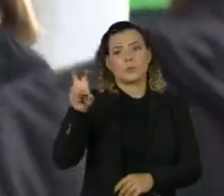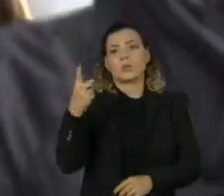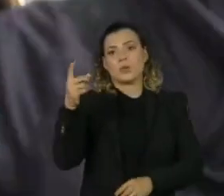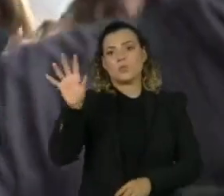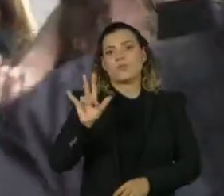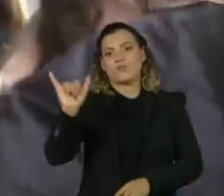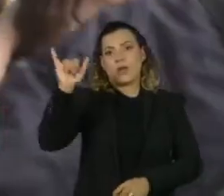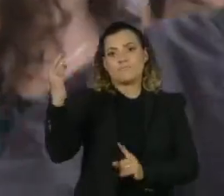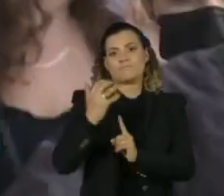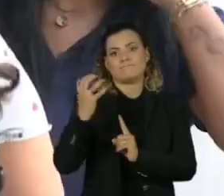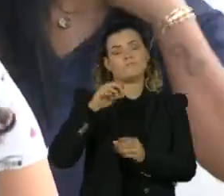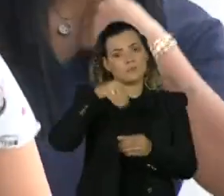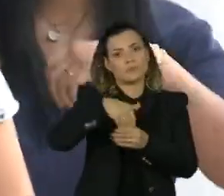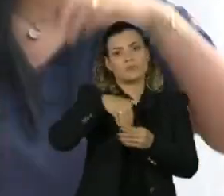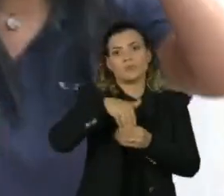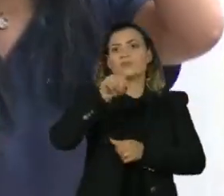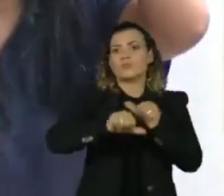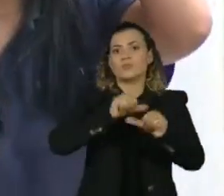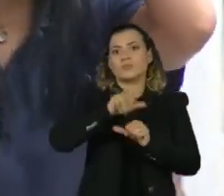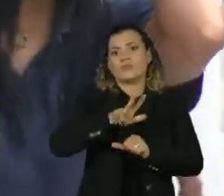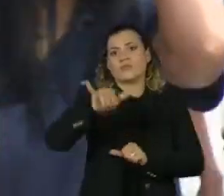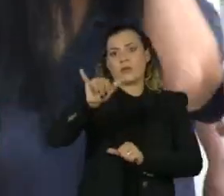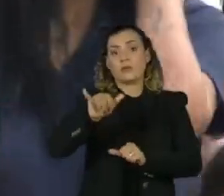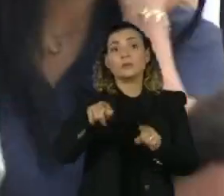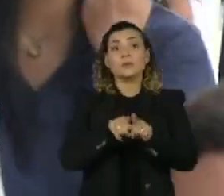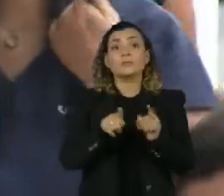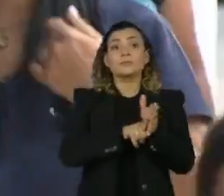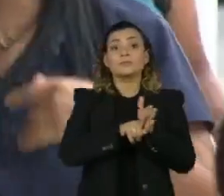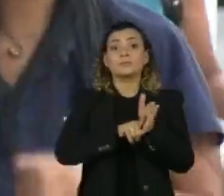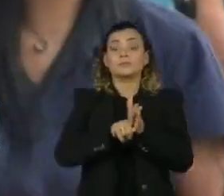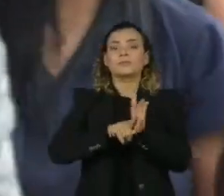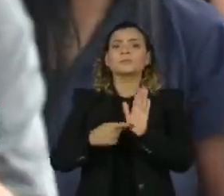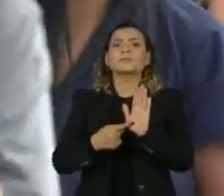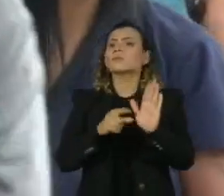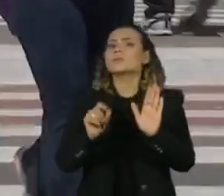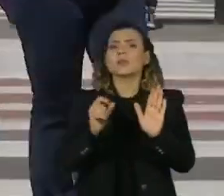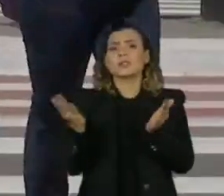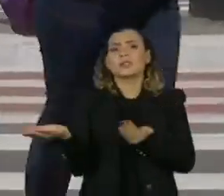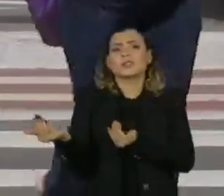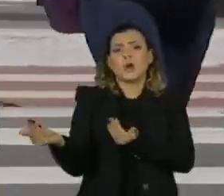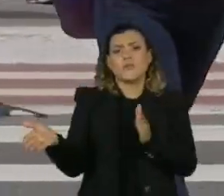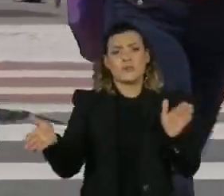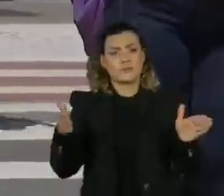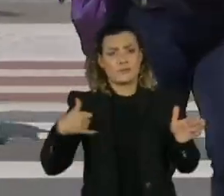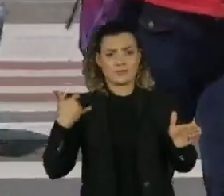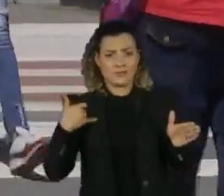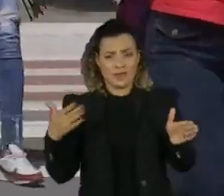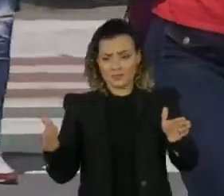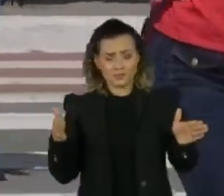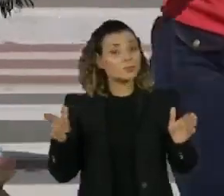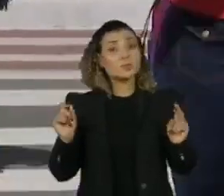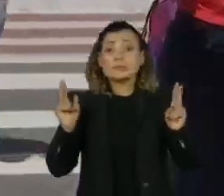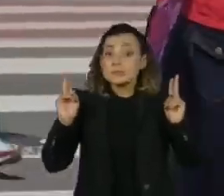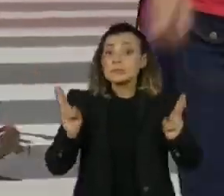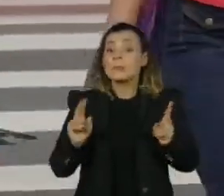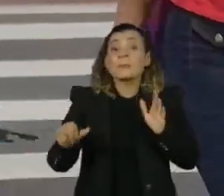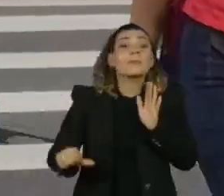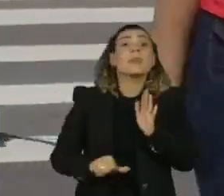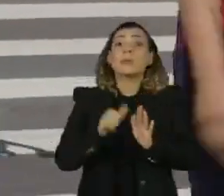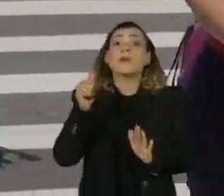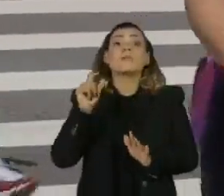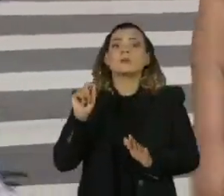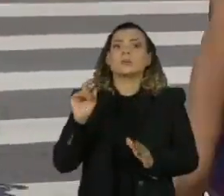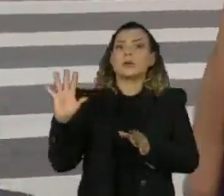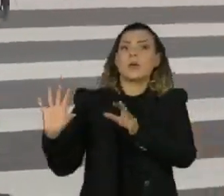jovens representam 14 por cento do total dos eleitores na mostra do Datafolha muitos jovens nessa faixa de idade estão vivendo pela